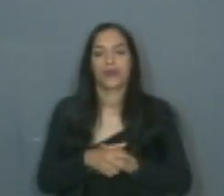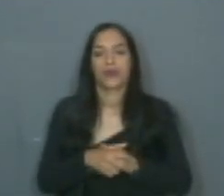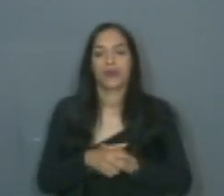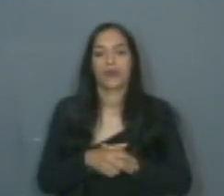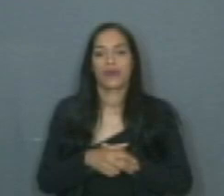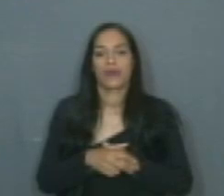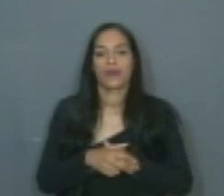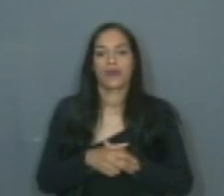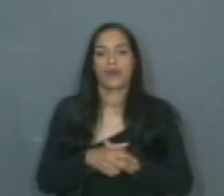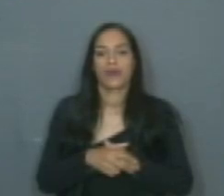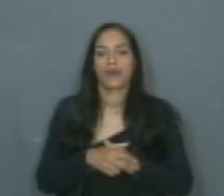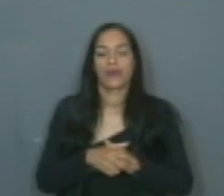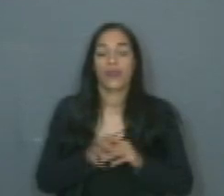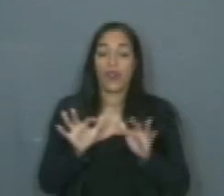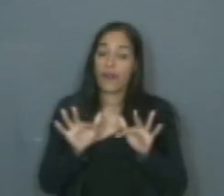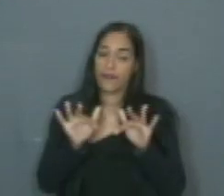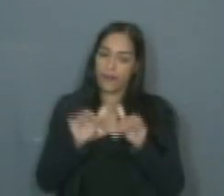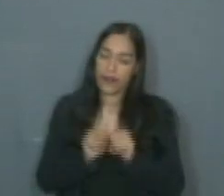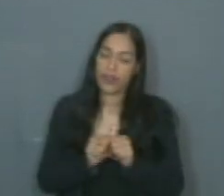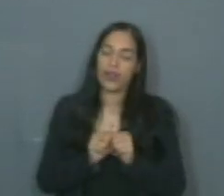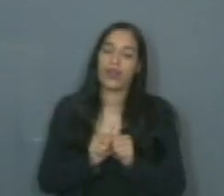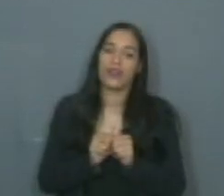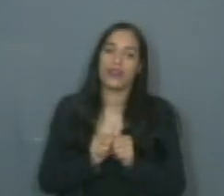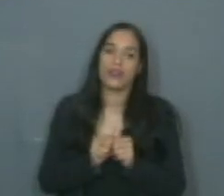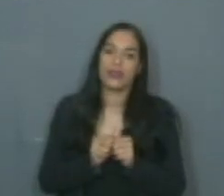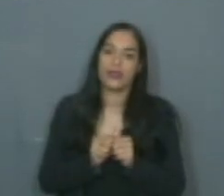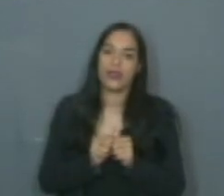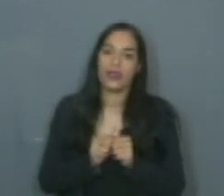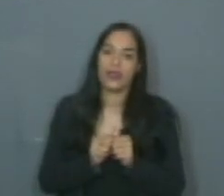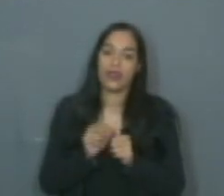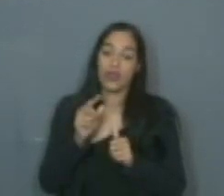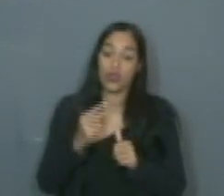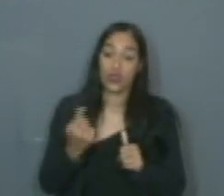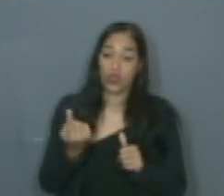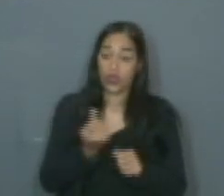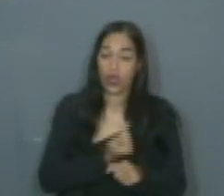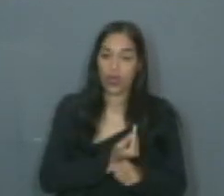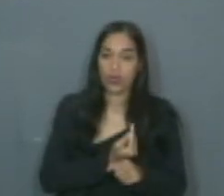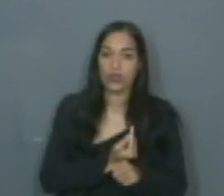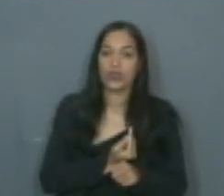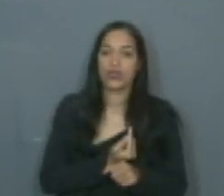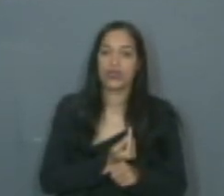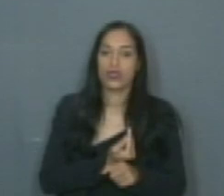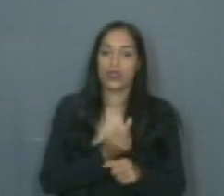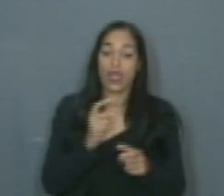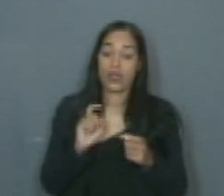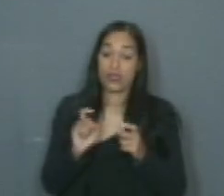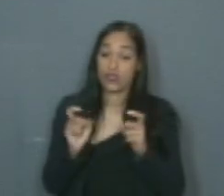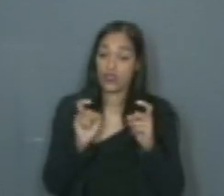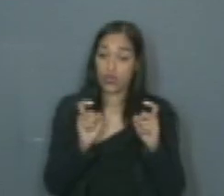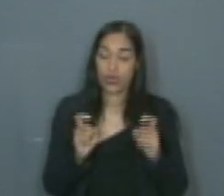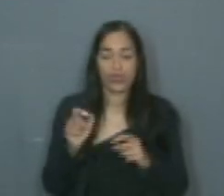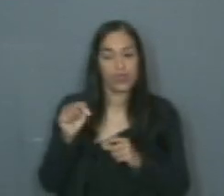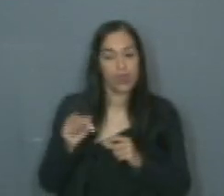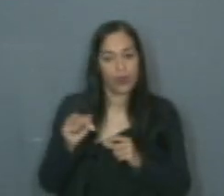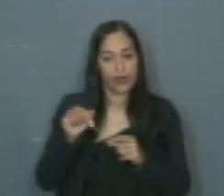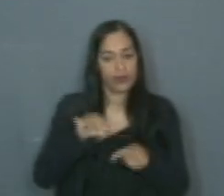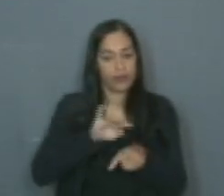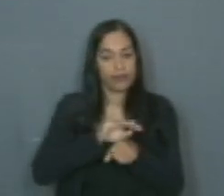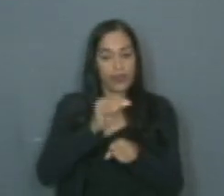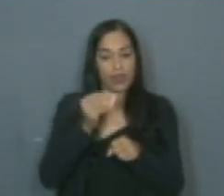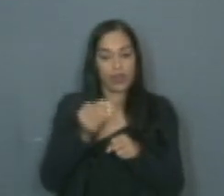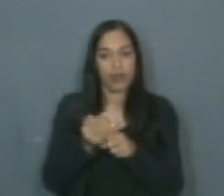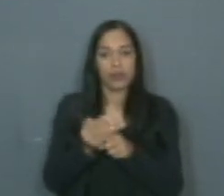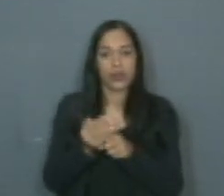que eu quero concluir nós estamos levando isso aqui essa discussão aqui na casa para uma situação muito